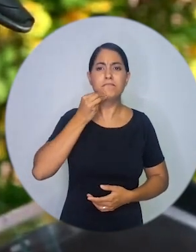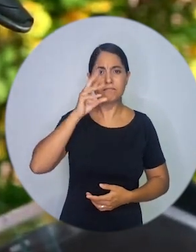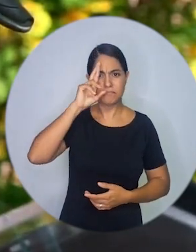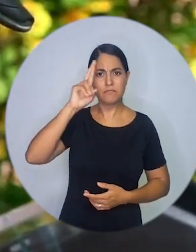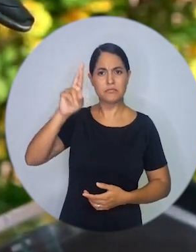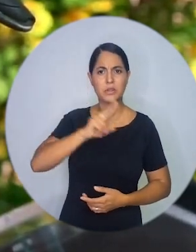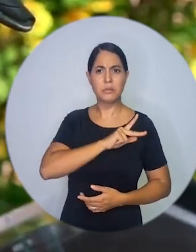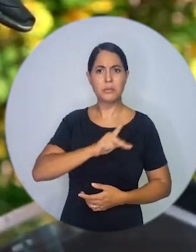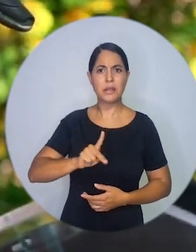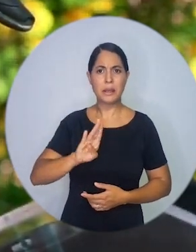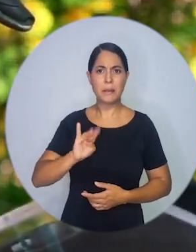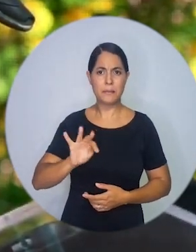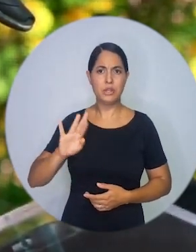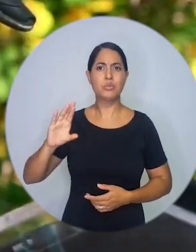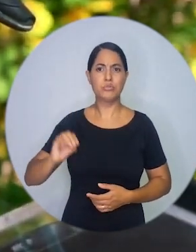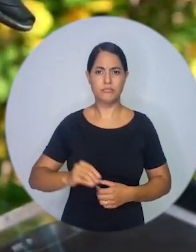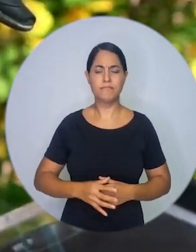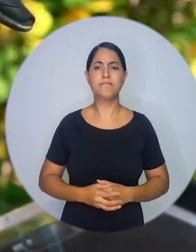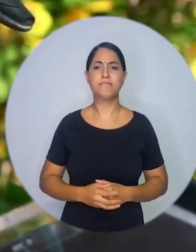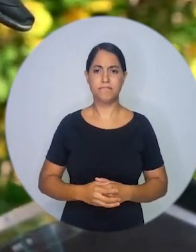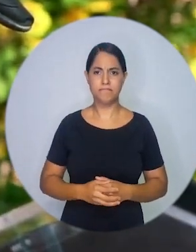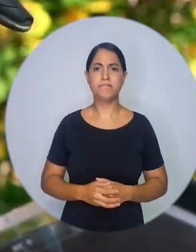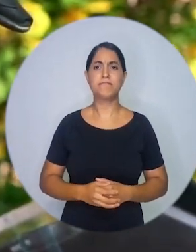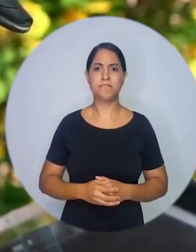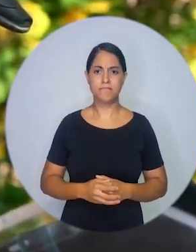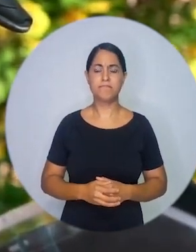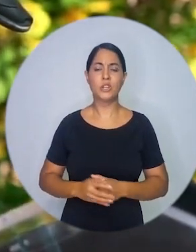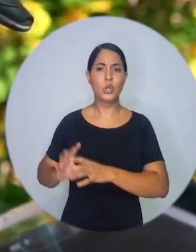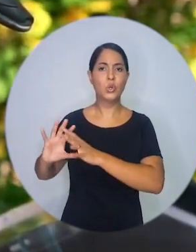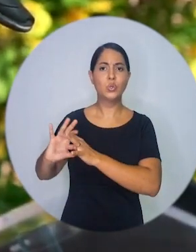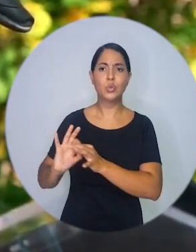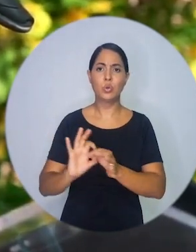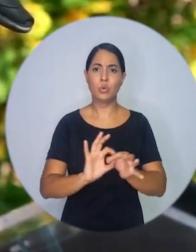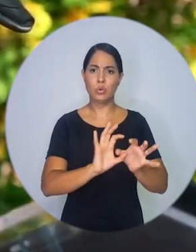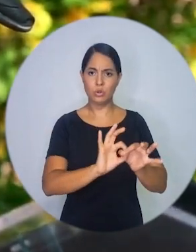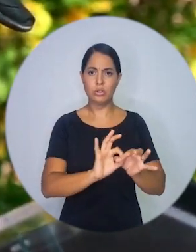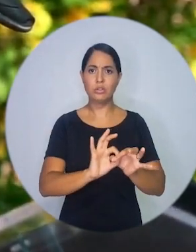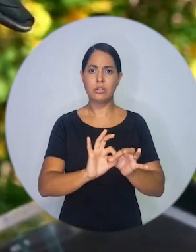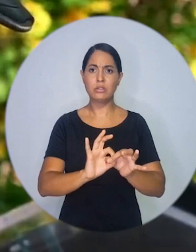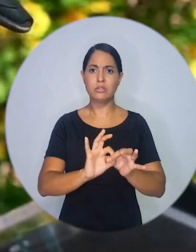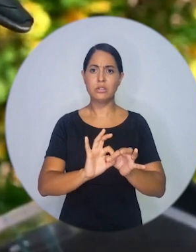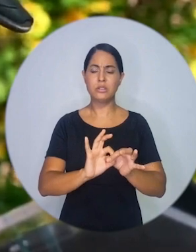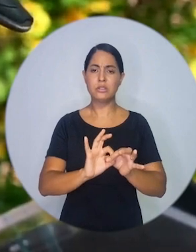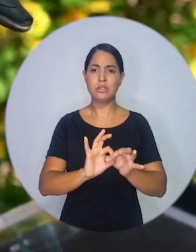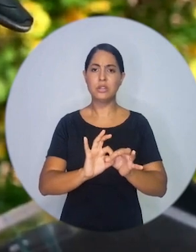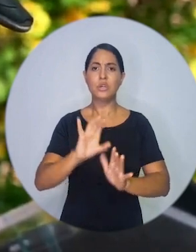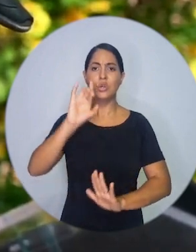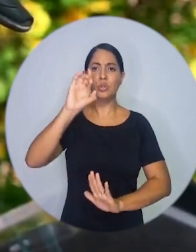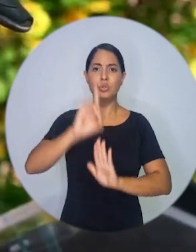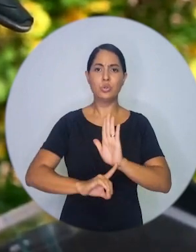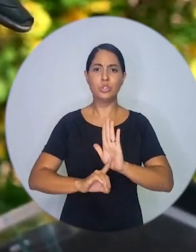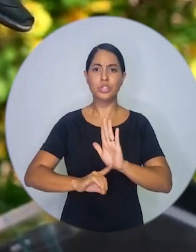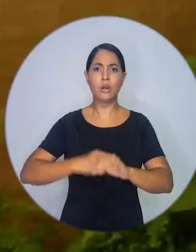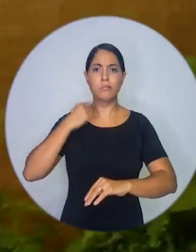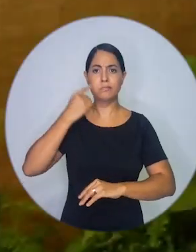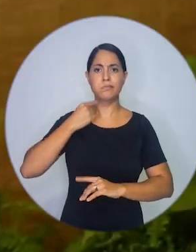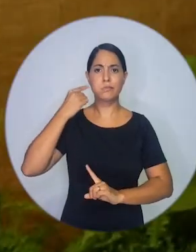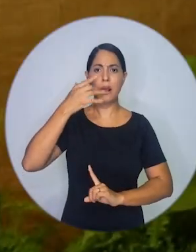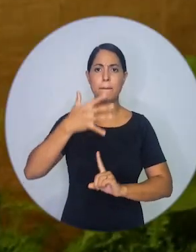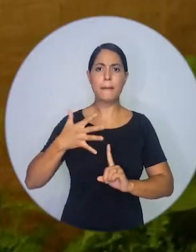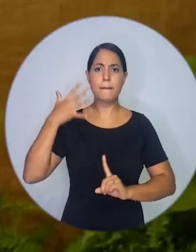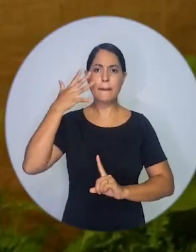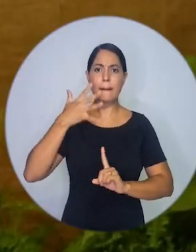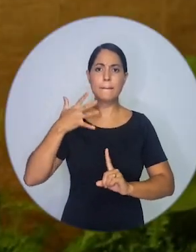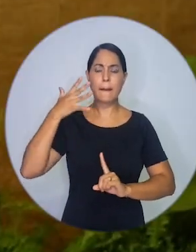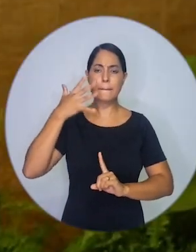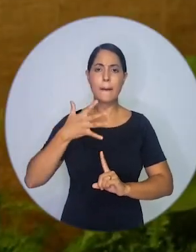pudemos, presidente Bito, em relação à salvaguarda do direito da advocacia a